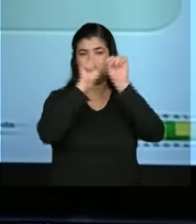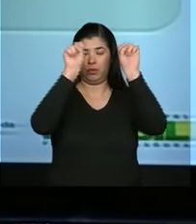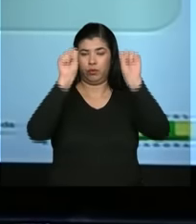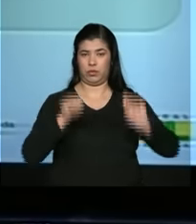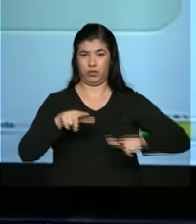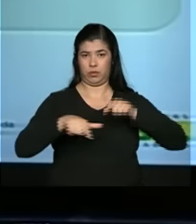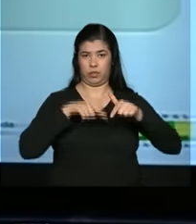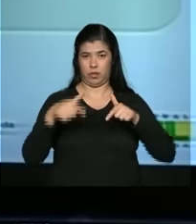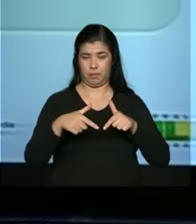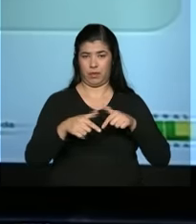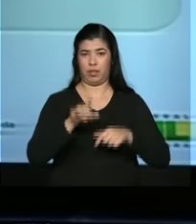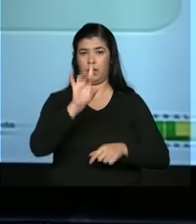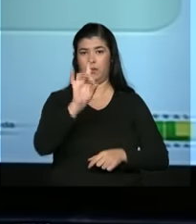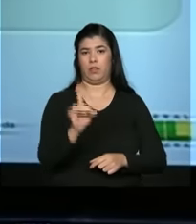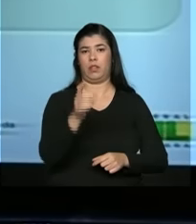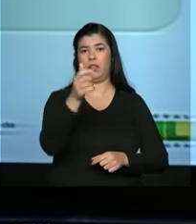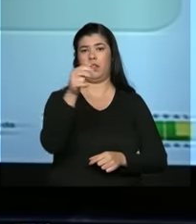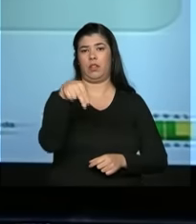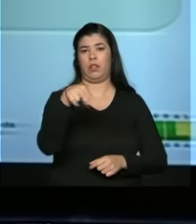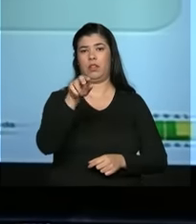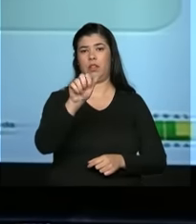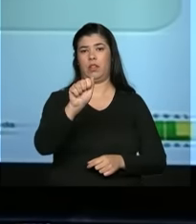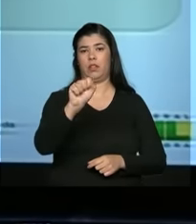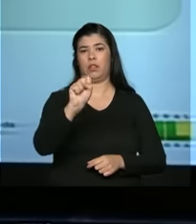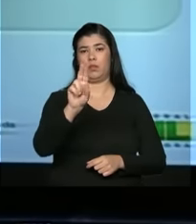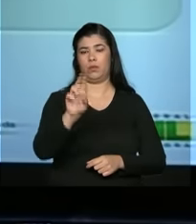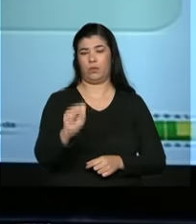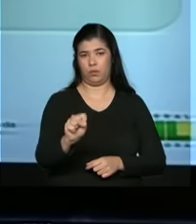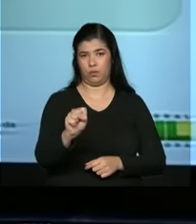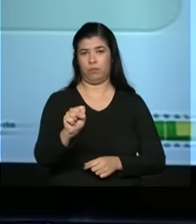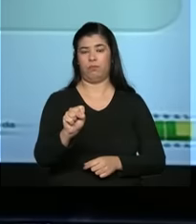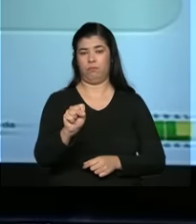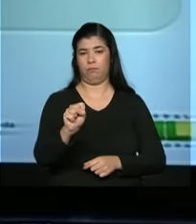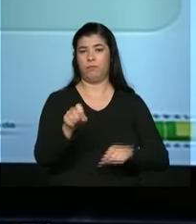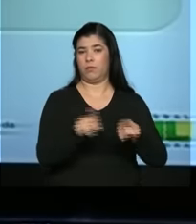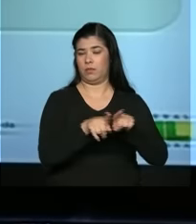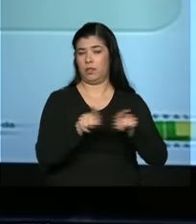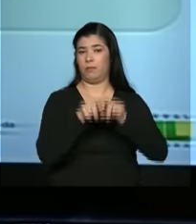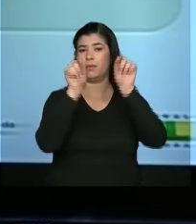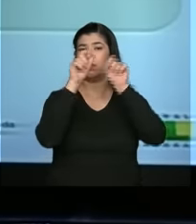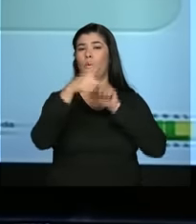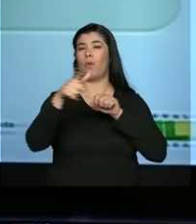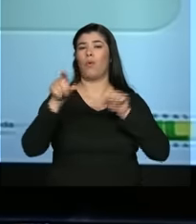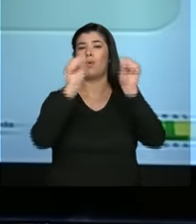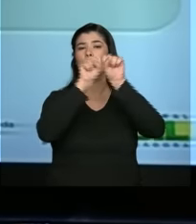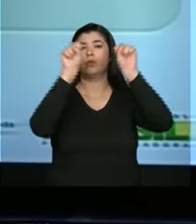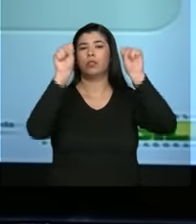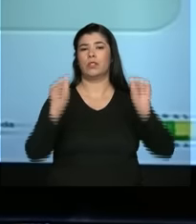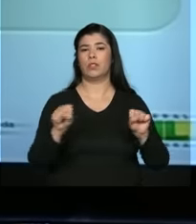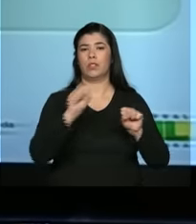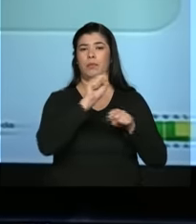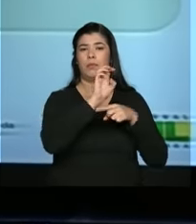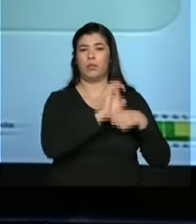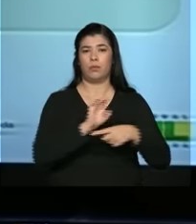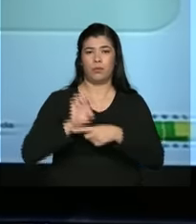SUS não apenas do denasus do Ministério da Saúde mas também dos dos sistemas de auditorias dos estados e das prefeituras